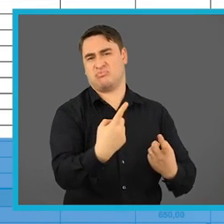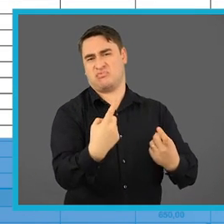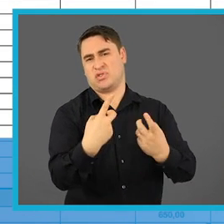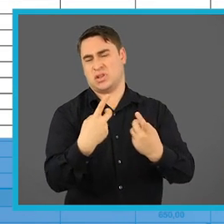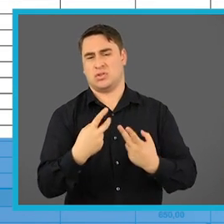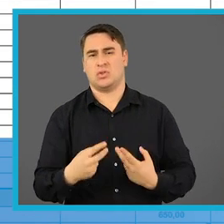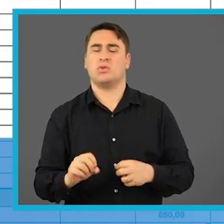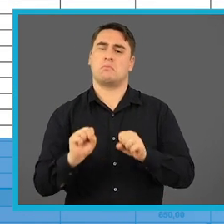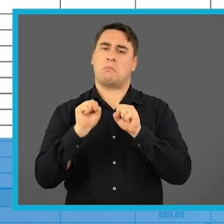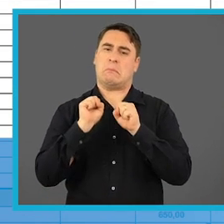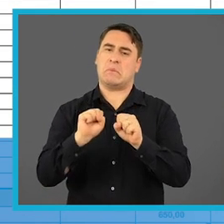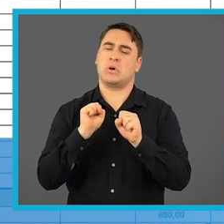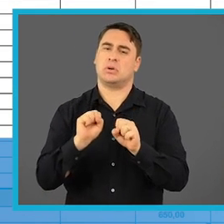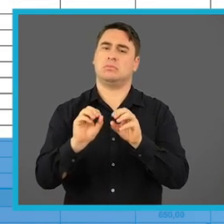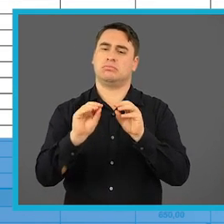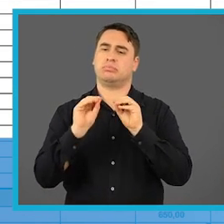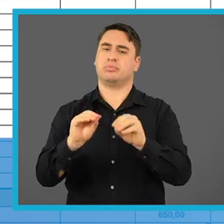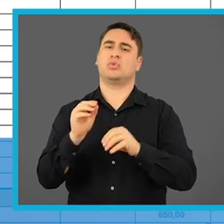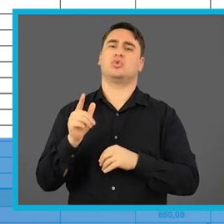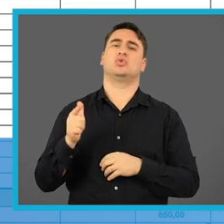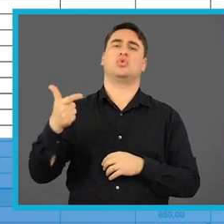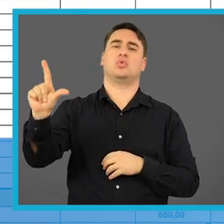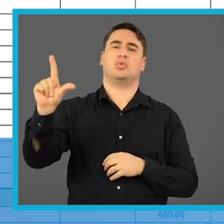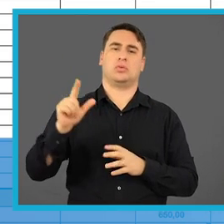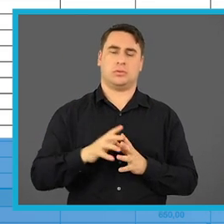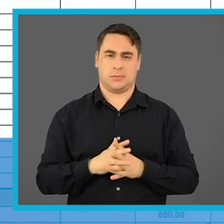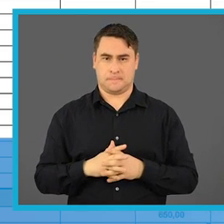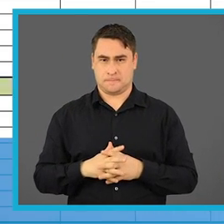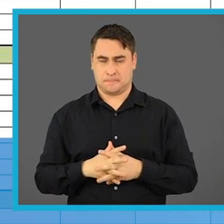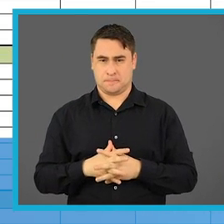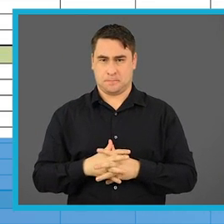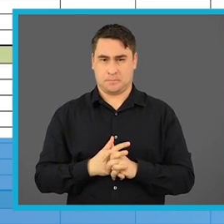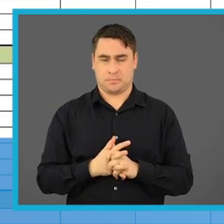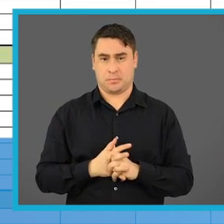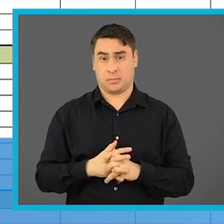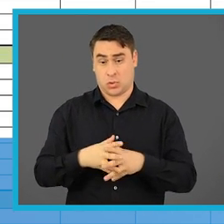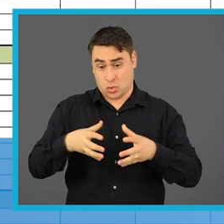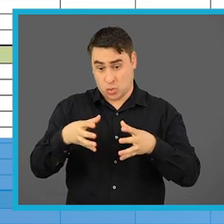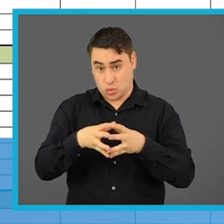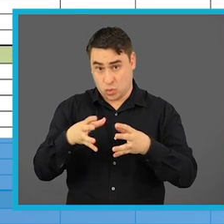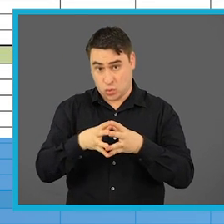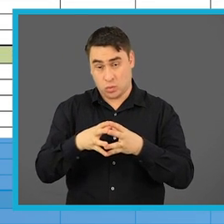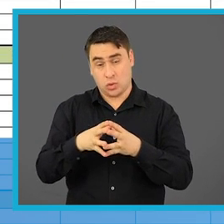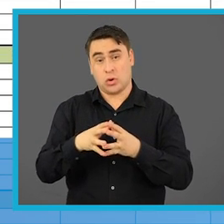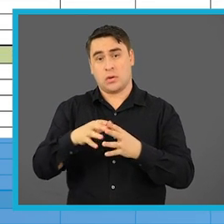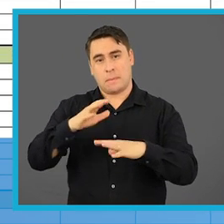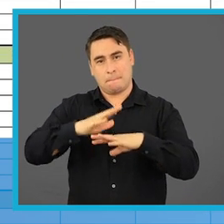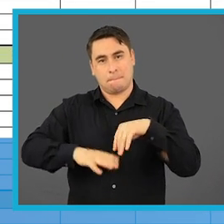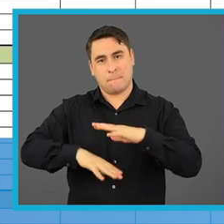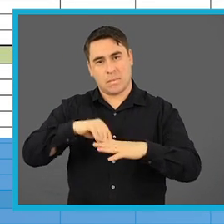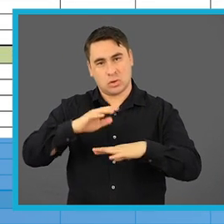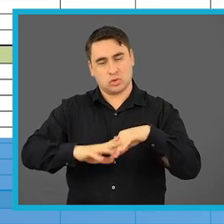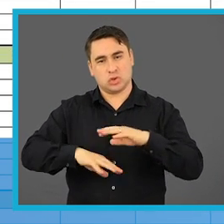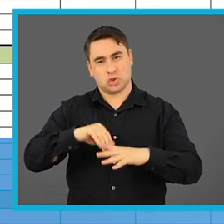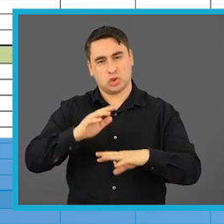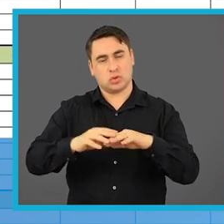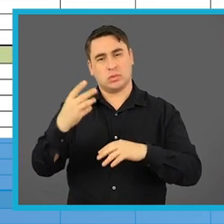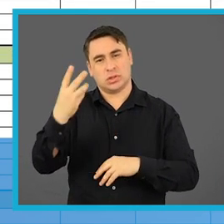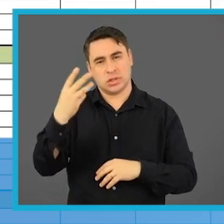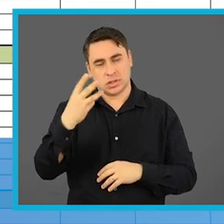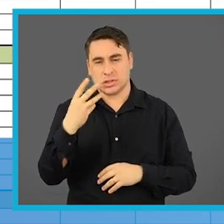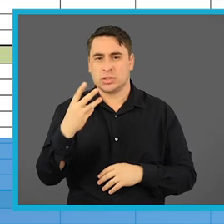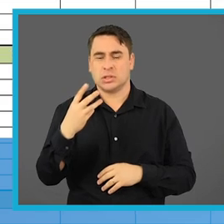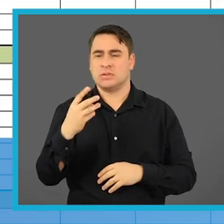esporadicamente de algum fornecedor, você pode inserir em outros. O grupo despesa e mão de obra de terceiros, mesma